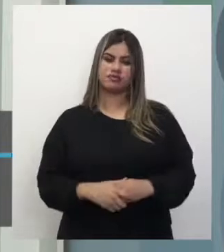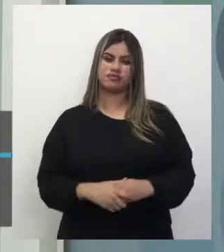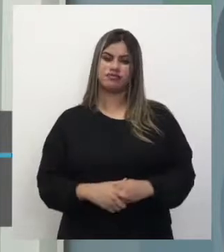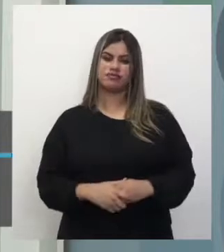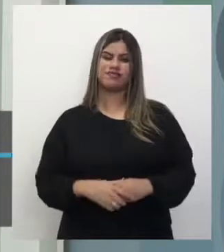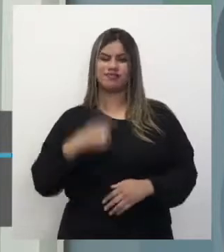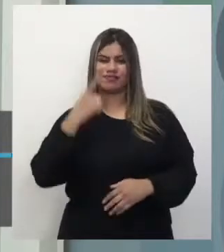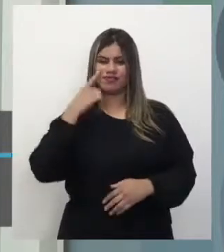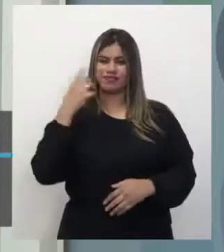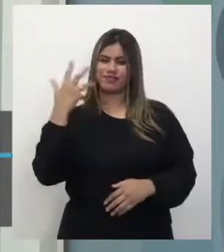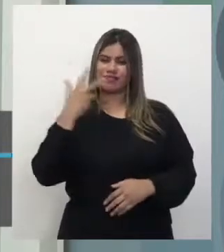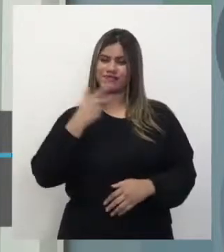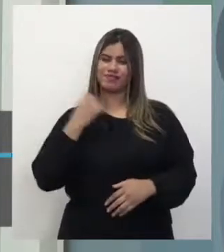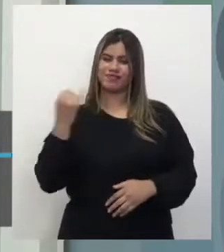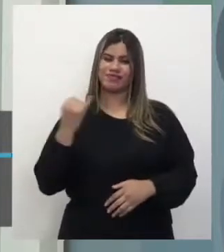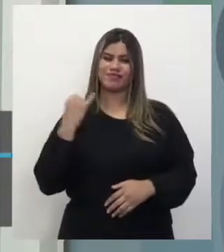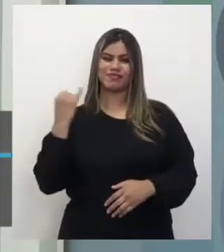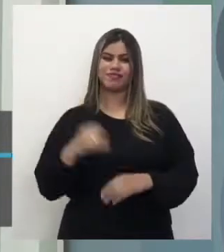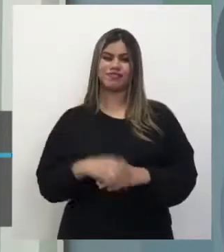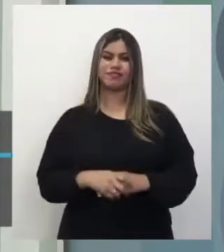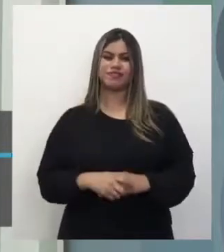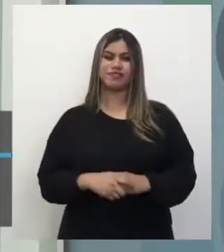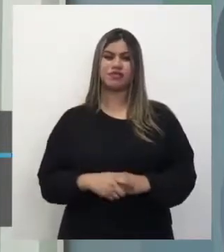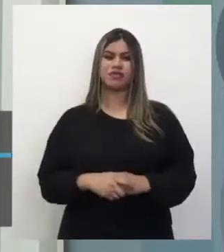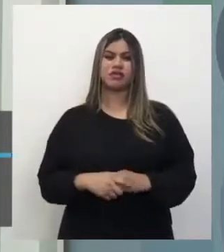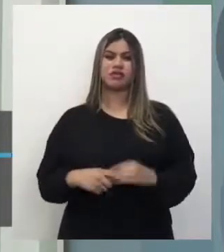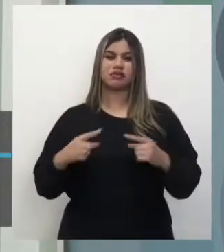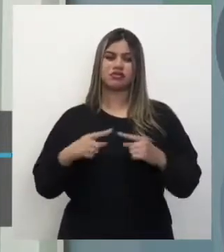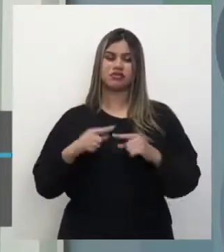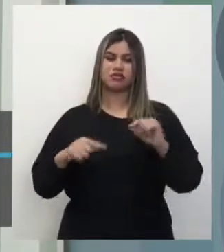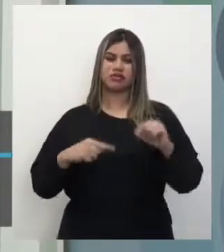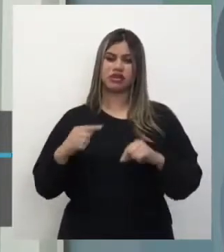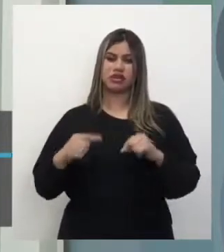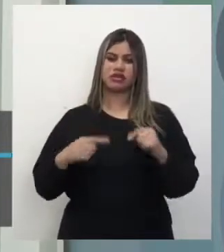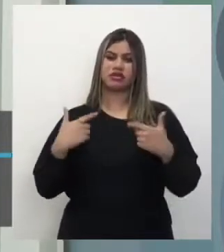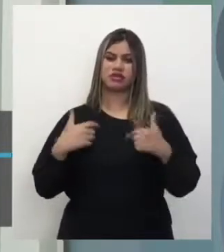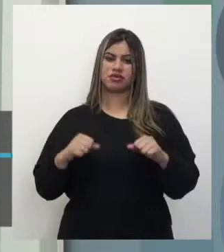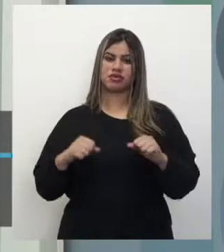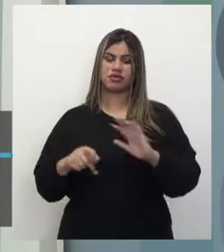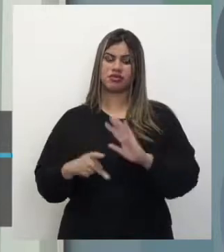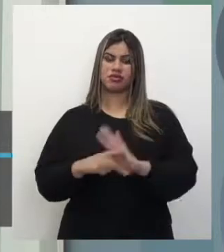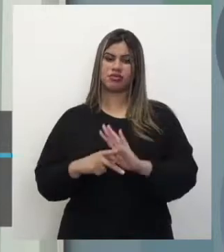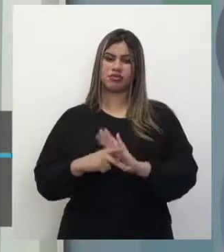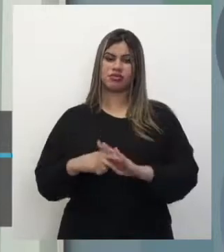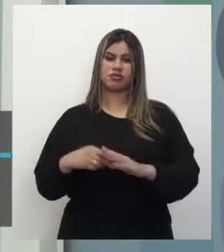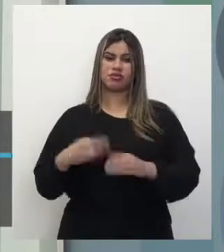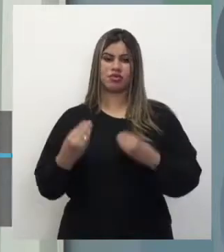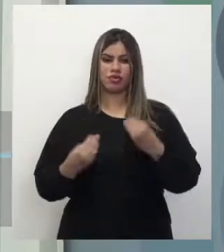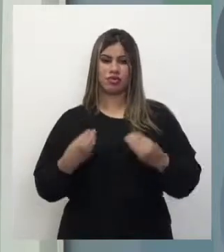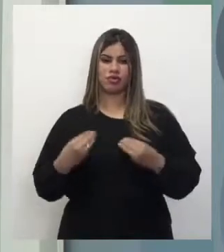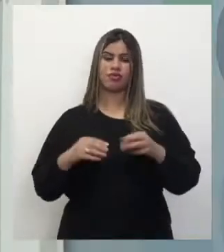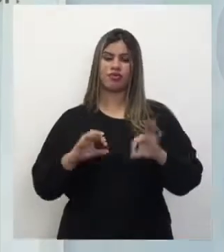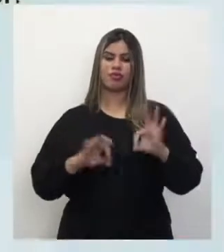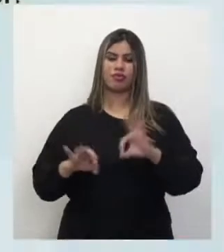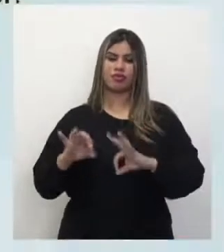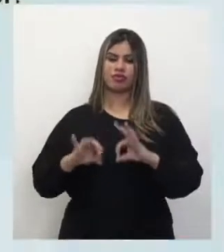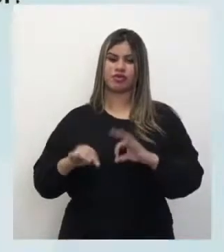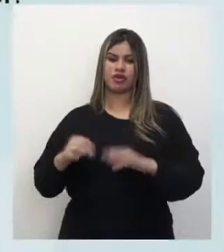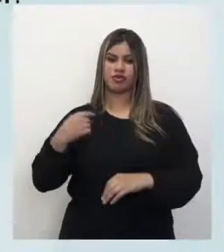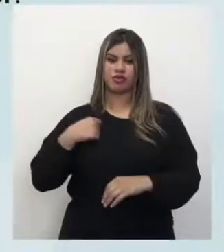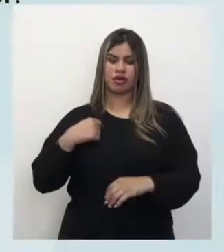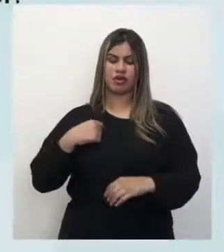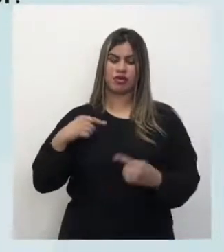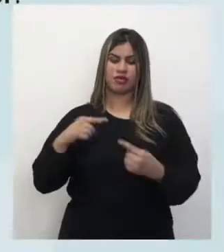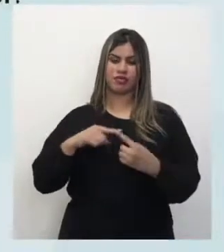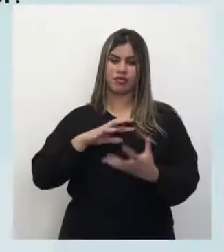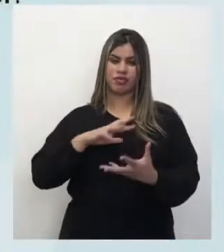isso é bonito e importante. E nesse sentido, o que essa linguagem, então, faz conosco? Projeta o nosso eu no mundo.